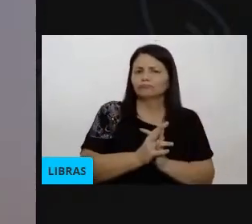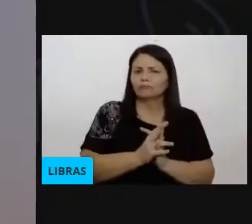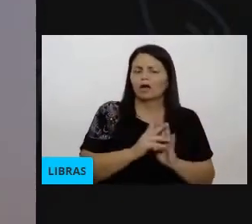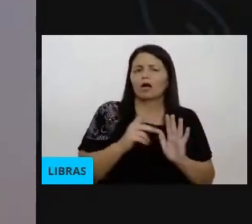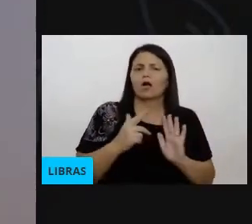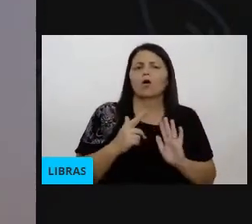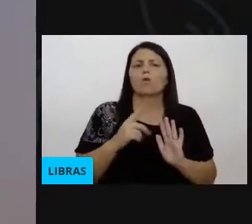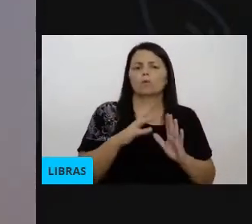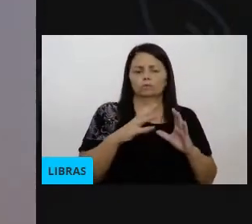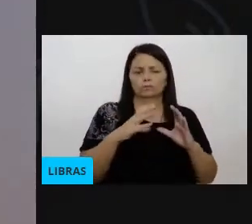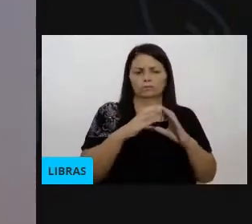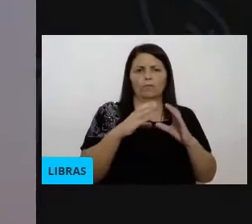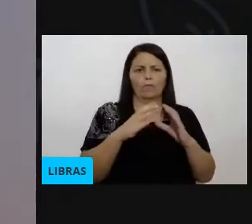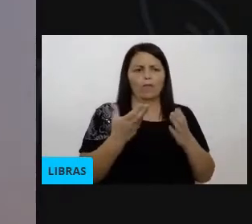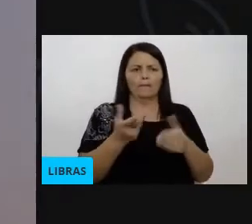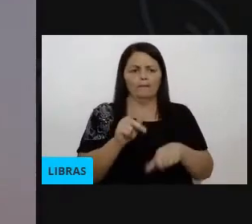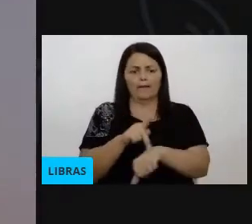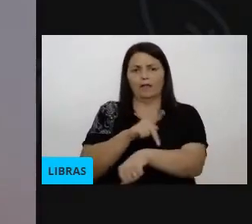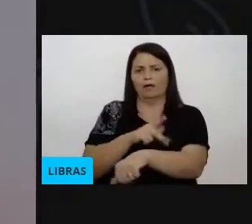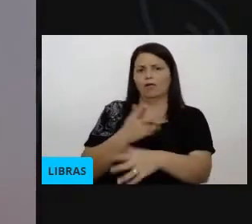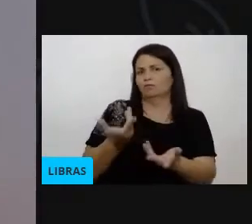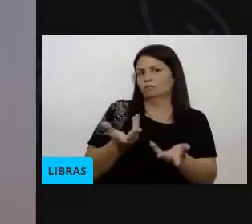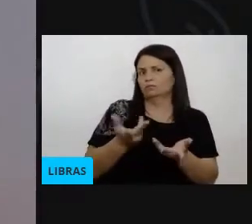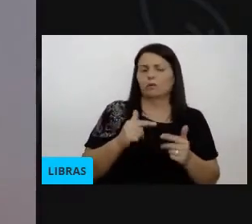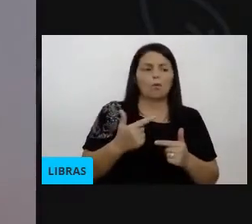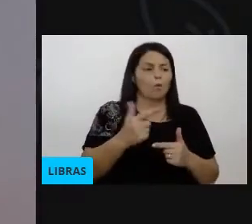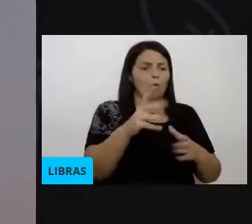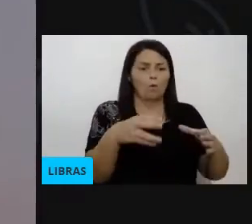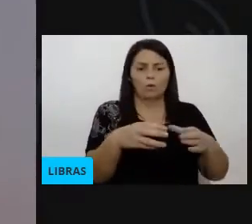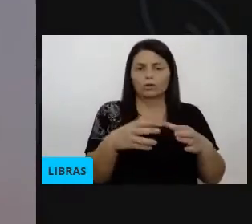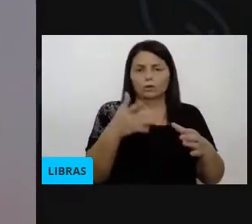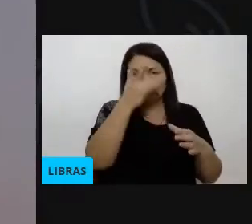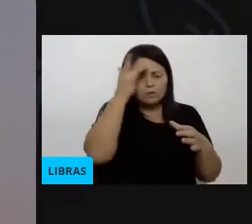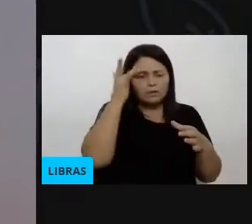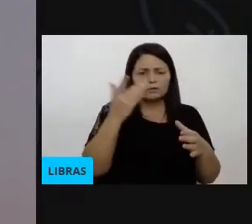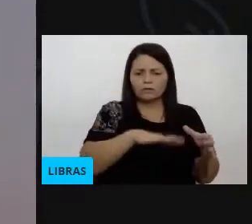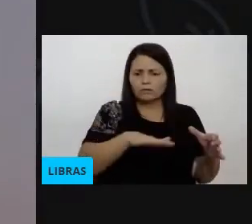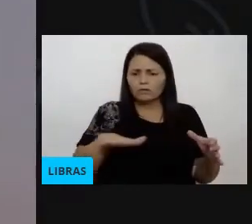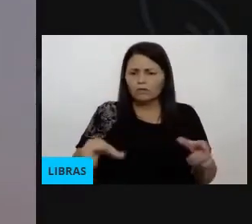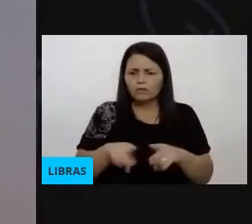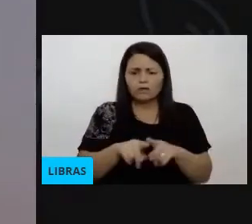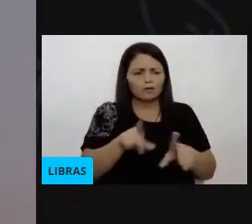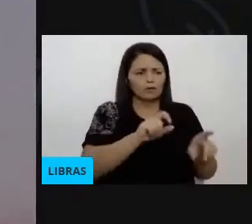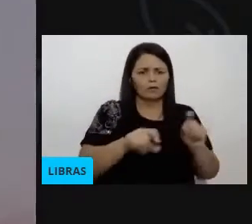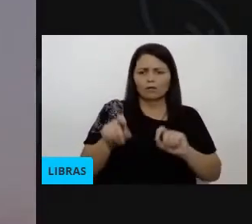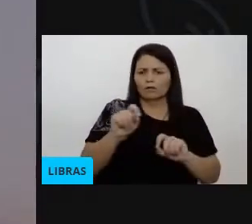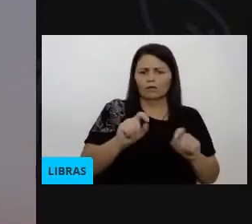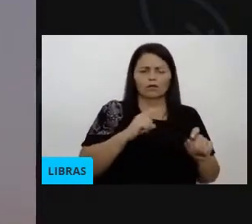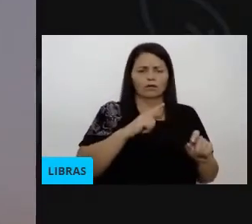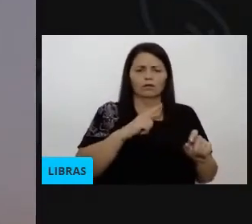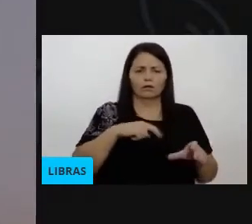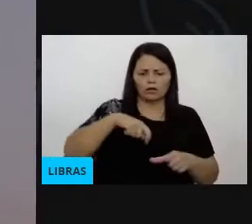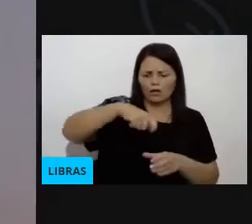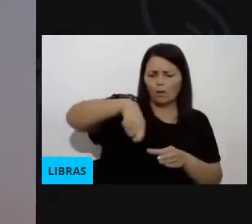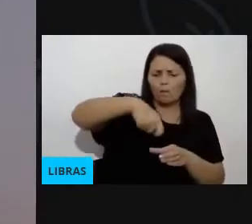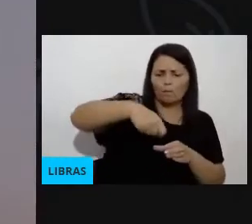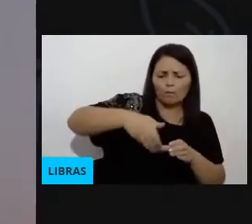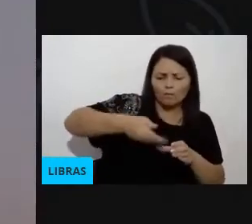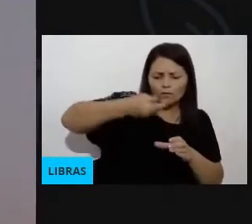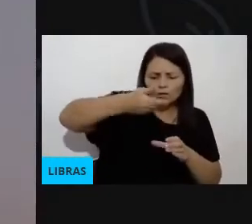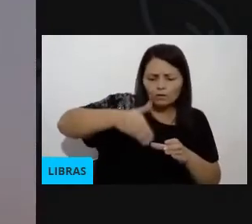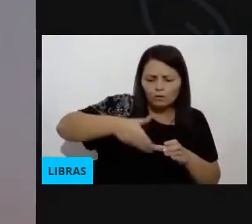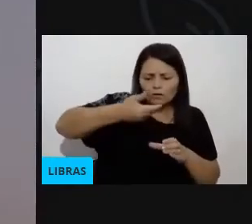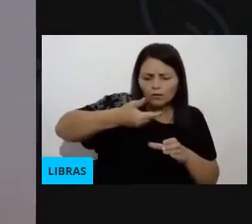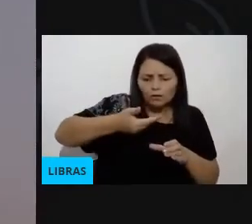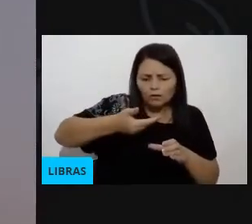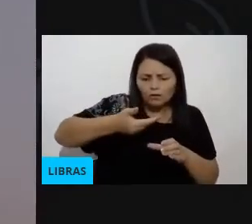outro, crianças com dificuldade pedagógica. Outro, crianças que têm questões nutricionais, onde a merenda que era dada parou